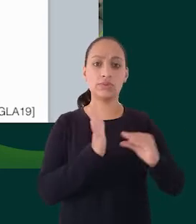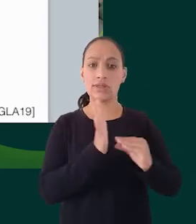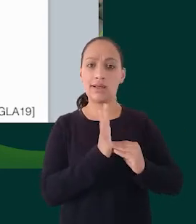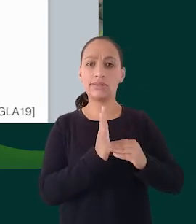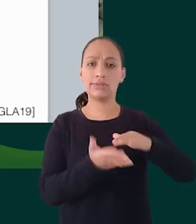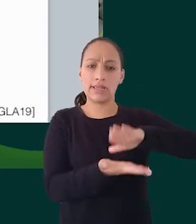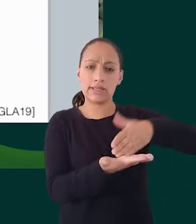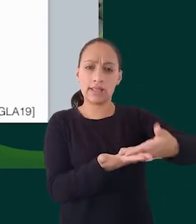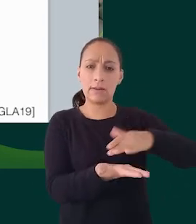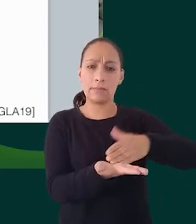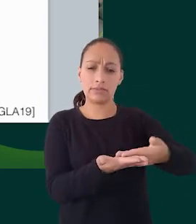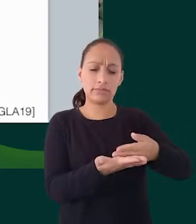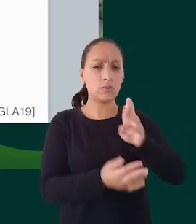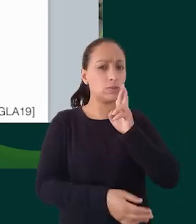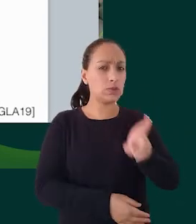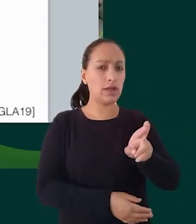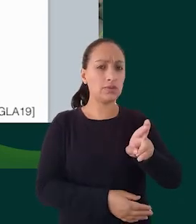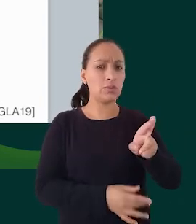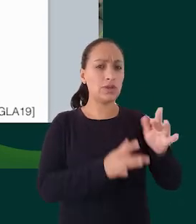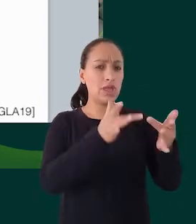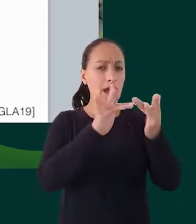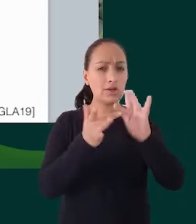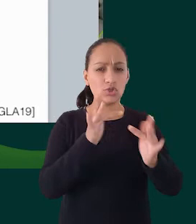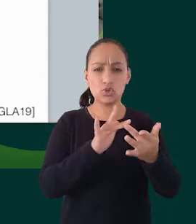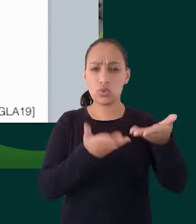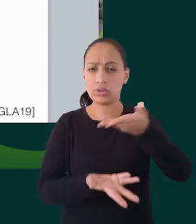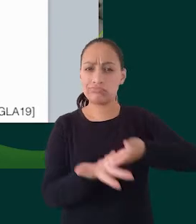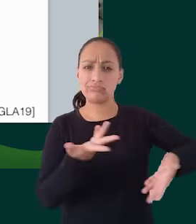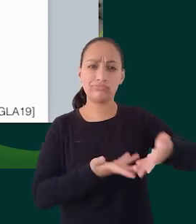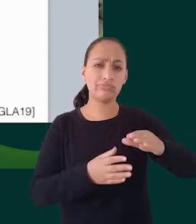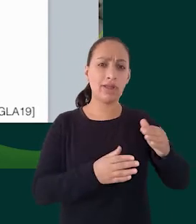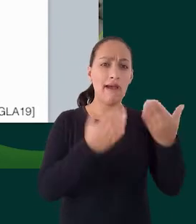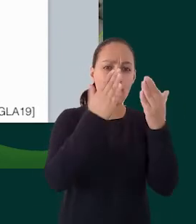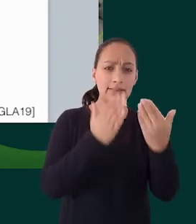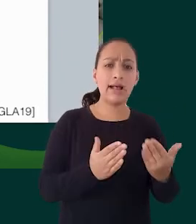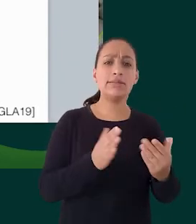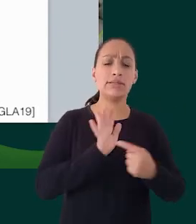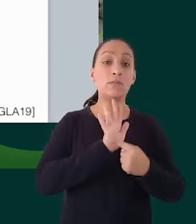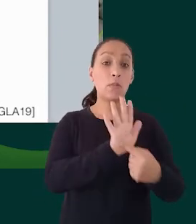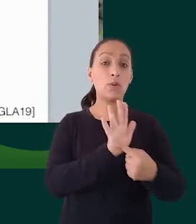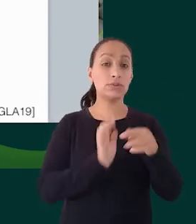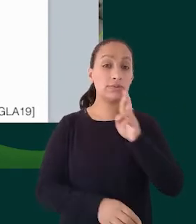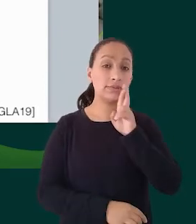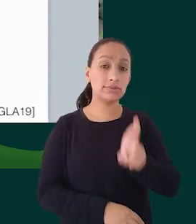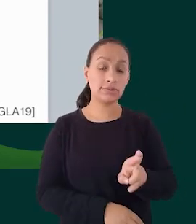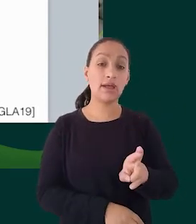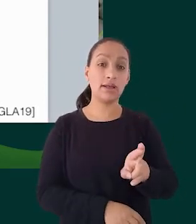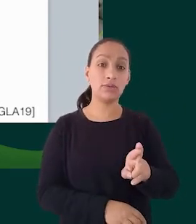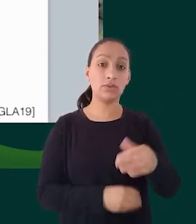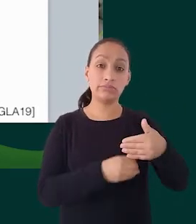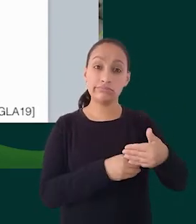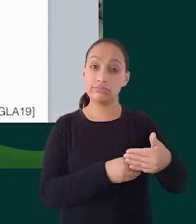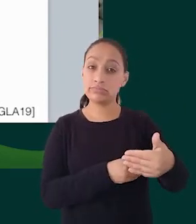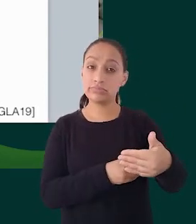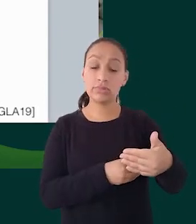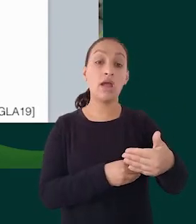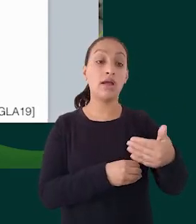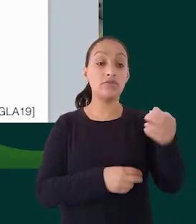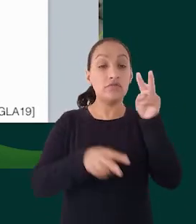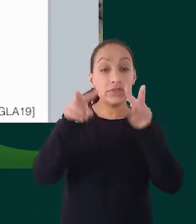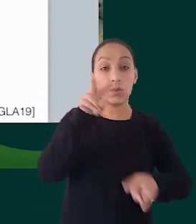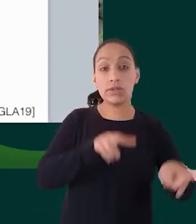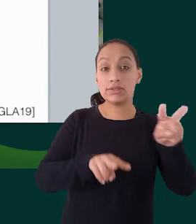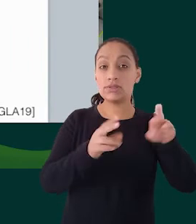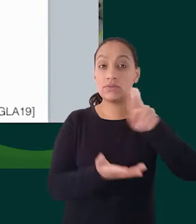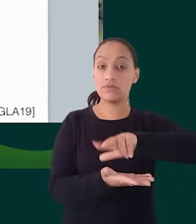os resultados e articula essas análises e mostra esses resultados a partir de visualizações